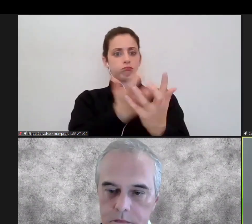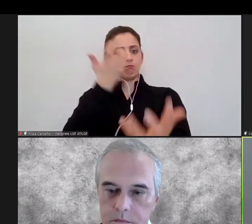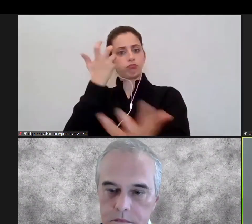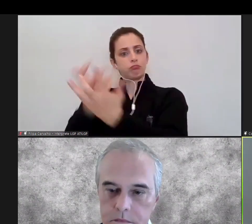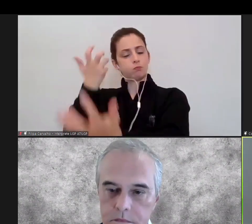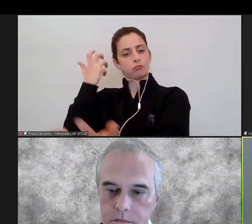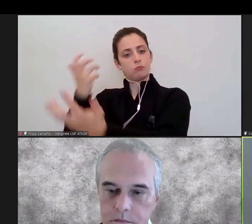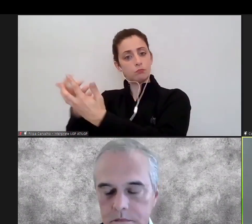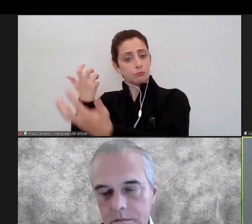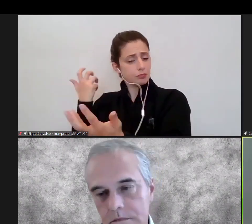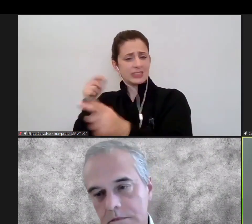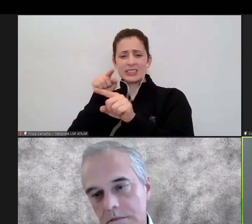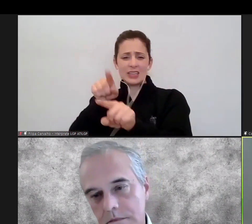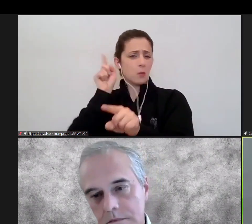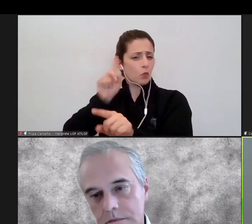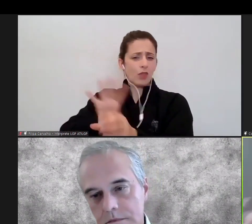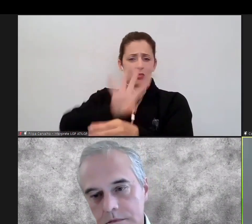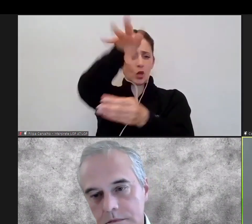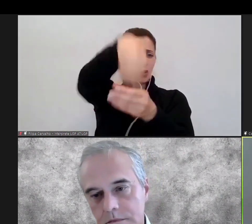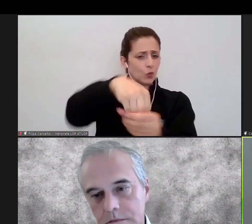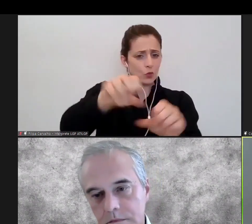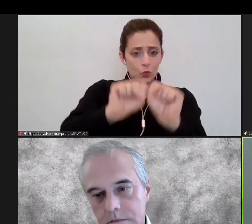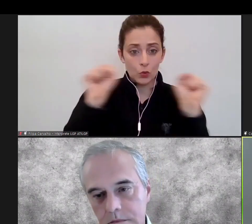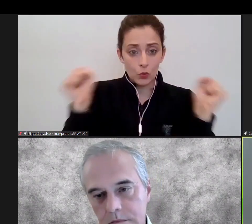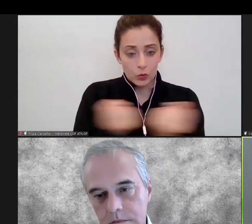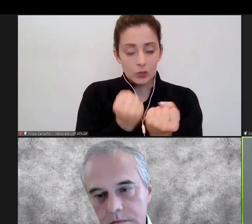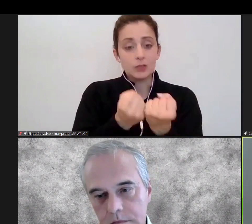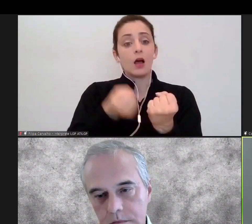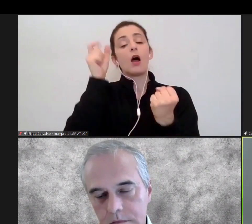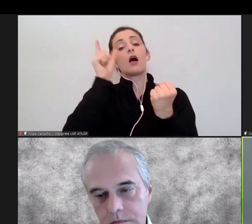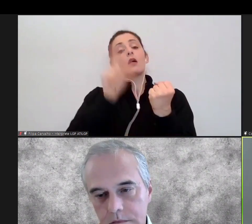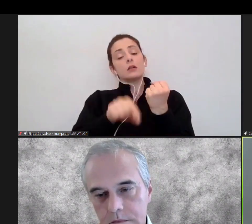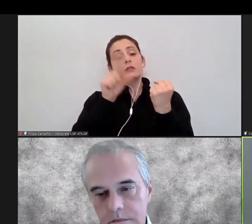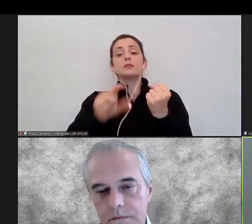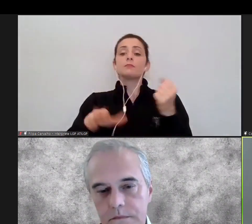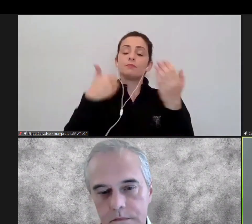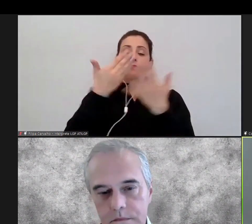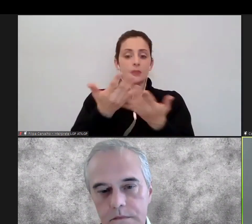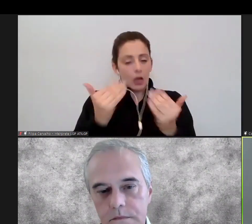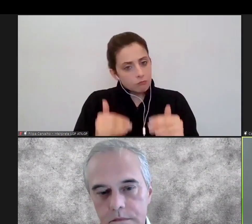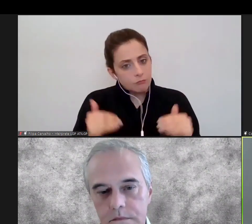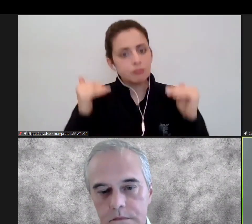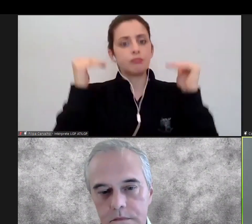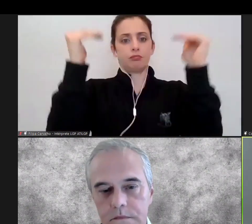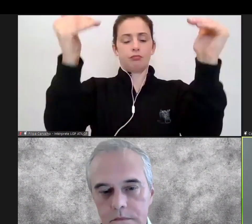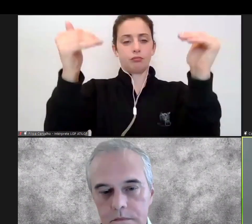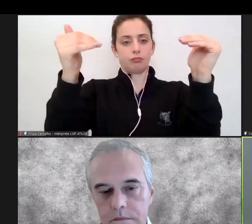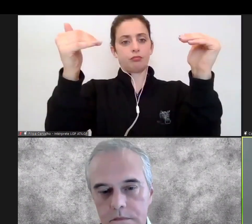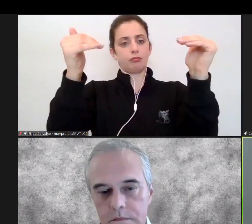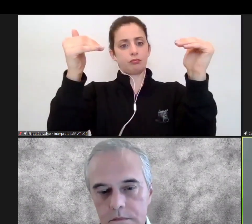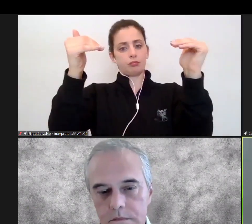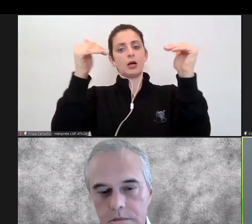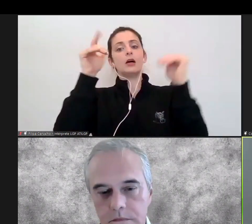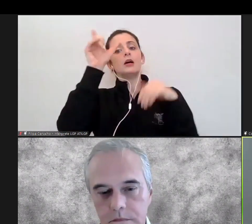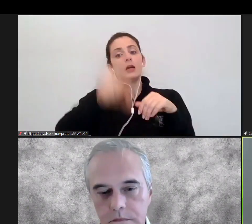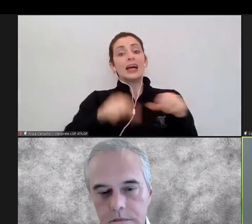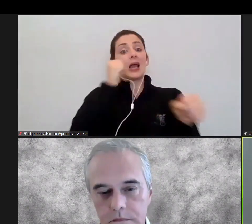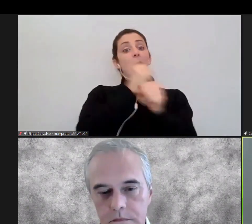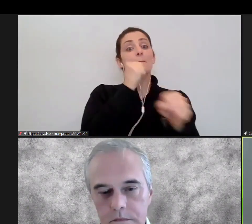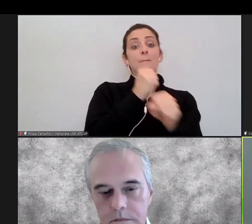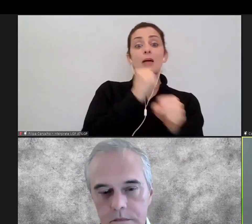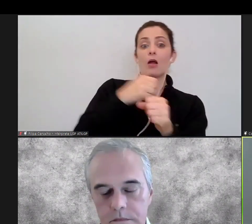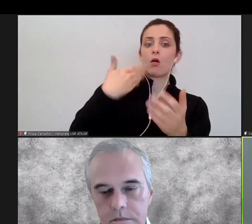inclusão numa sociedade, na mobilidade ascendente na sociedade, e o emprego é o promotor de rendimento e o fator